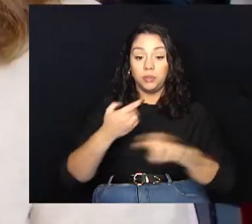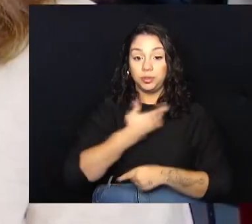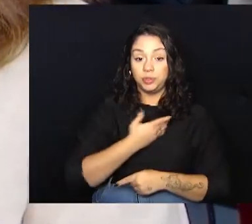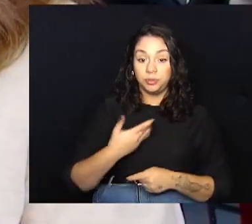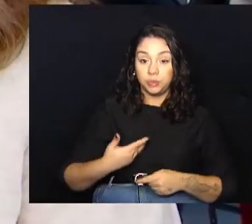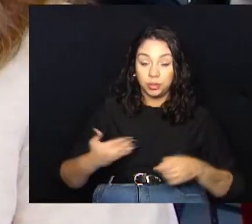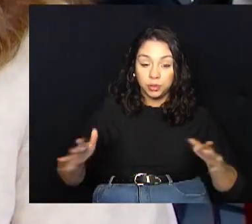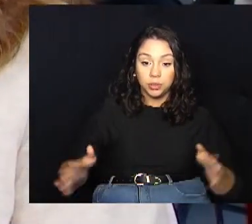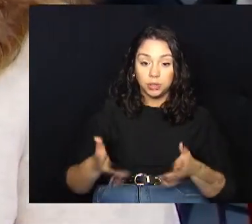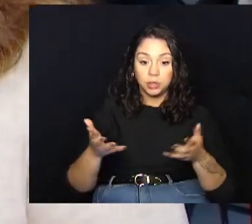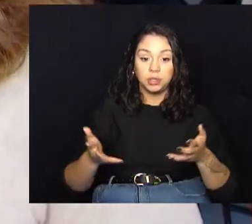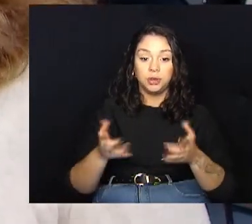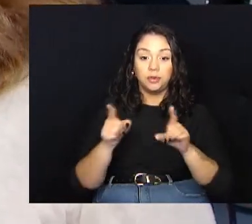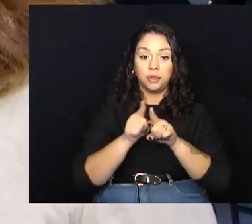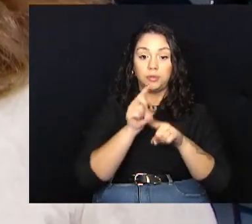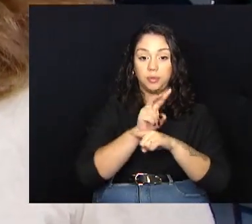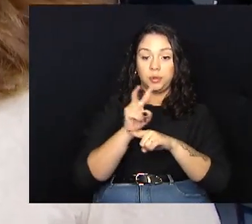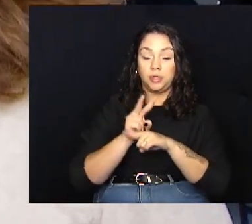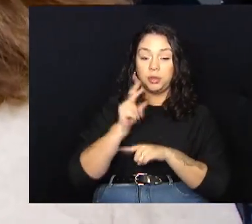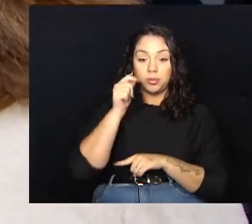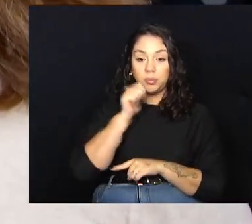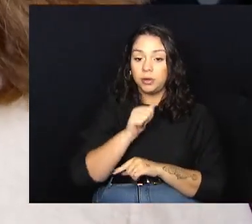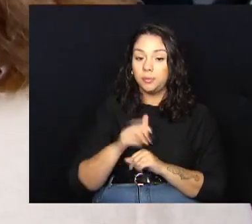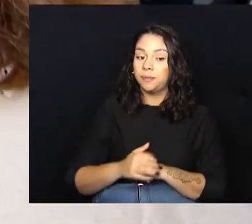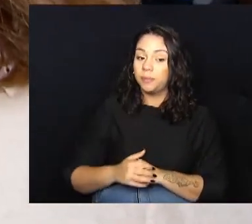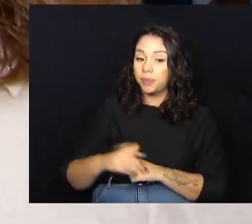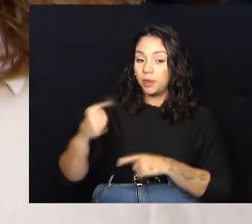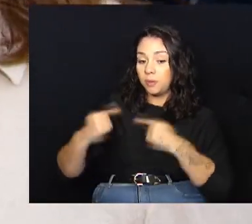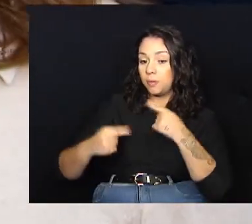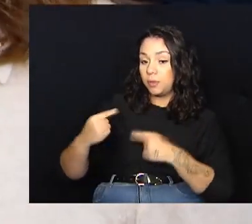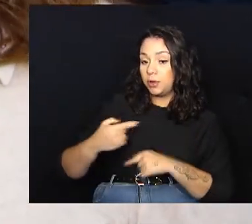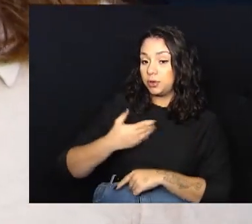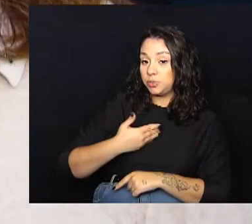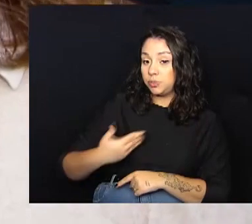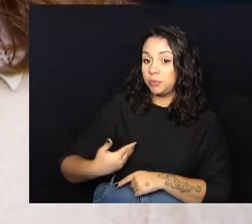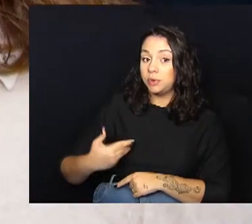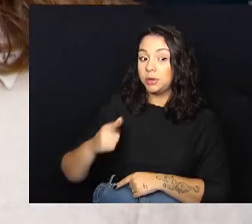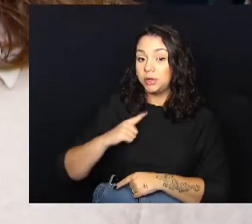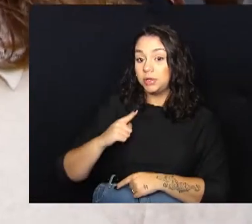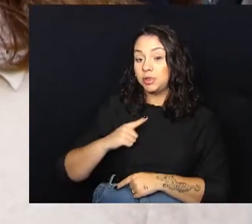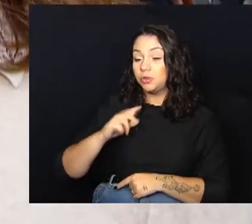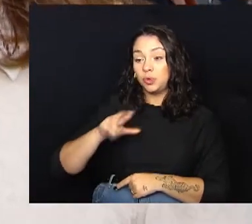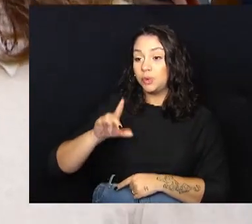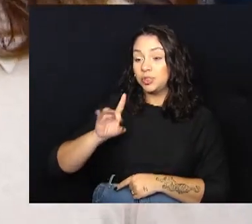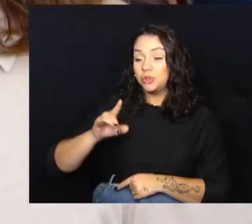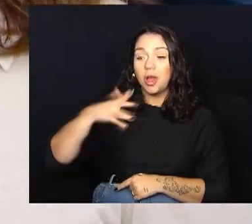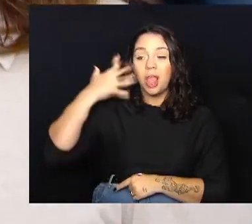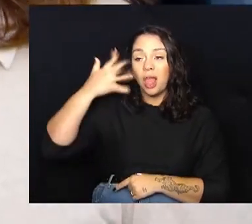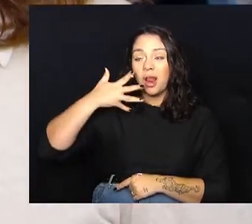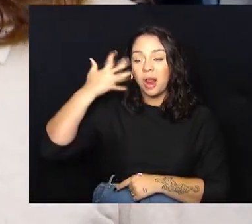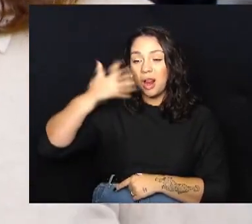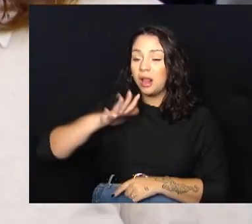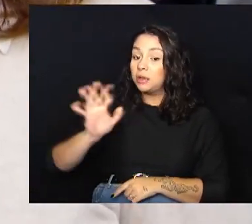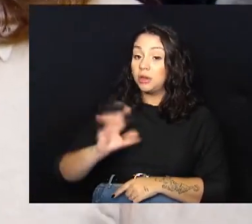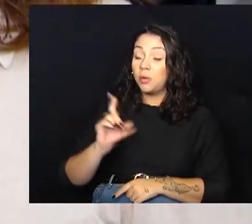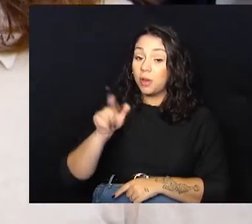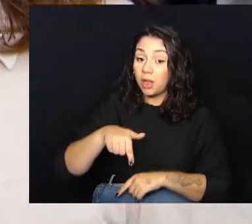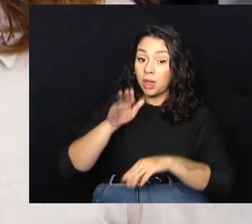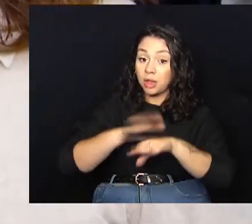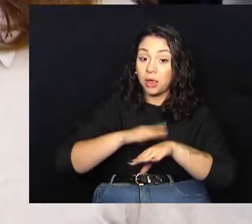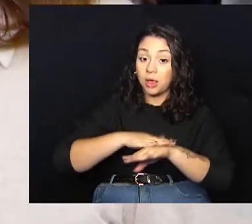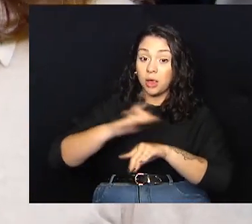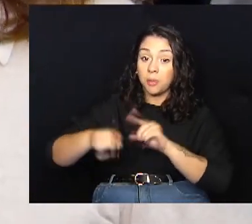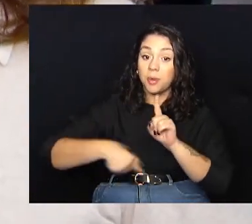incentivo e proteção a mulher políticas públicas você faz com discursos você faz com ações né então mais essa